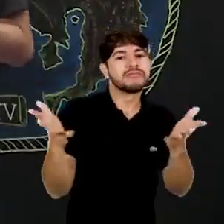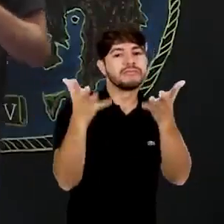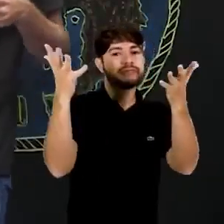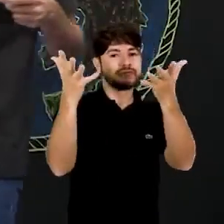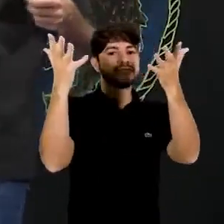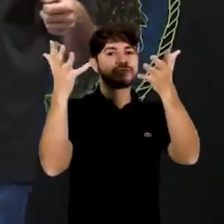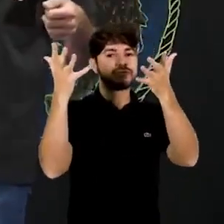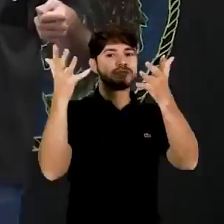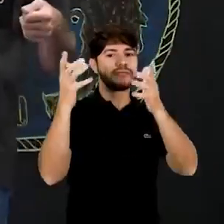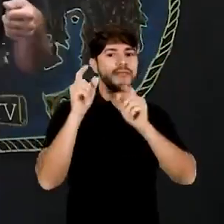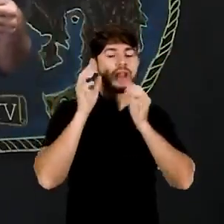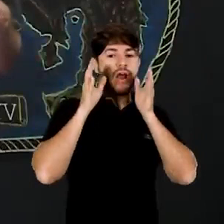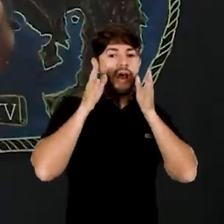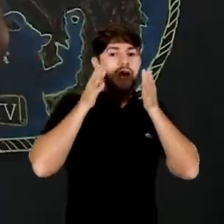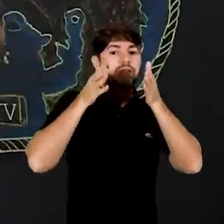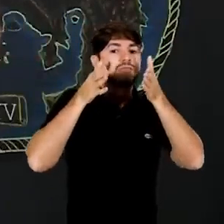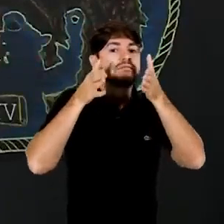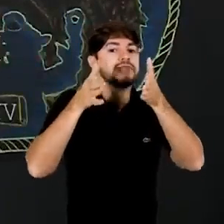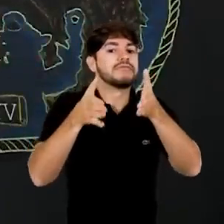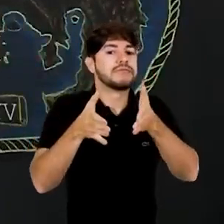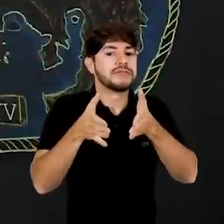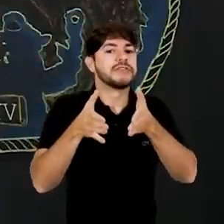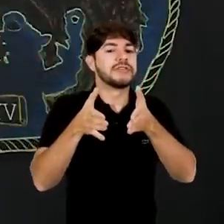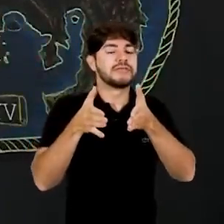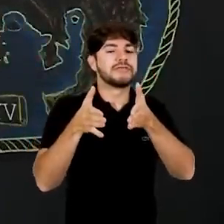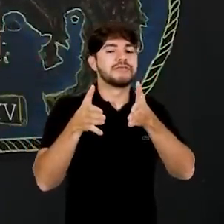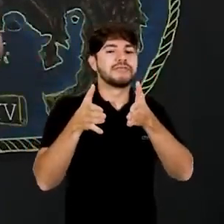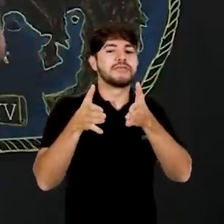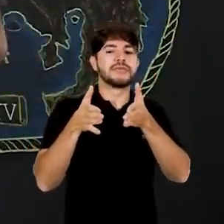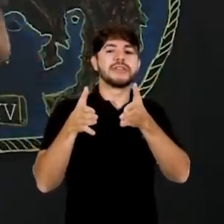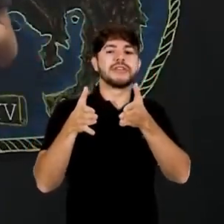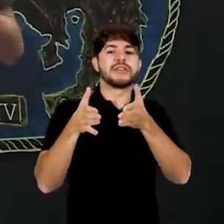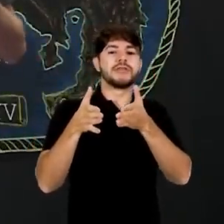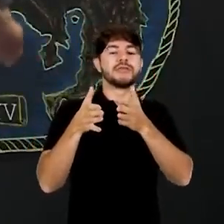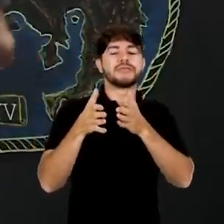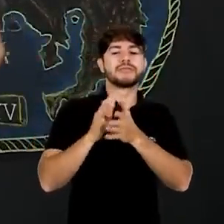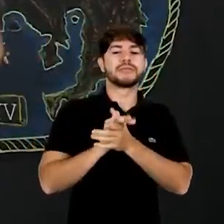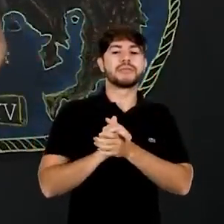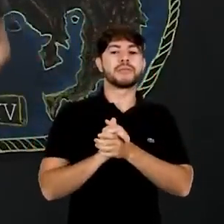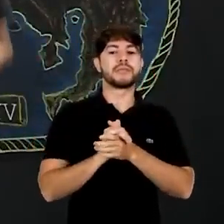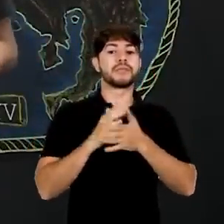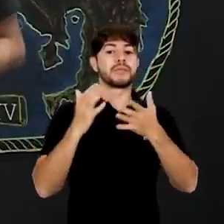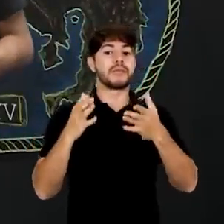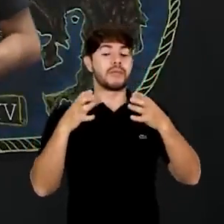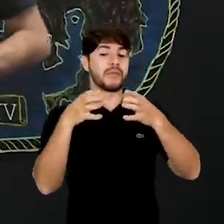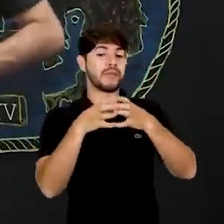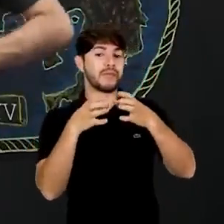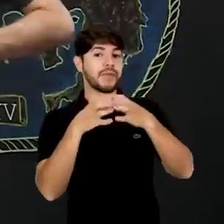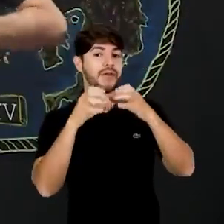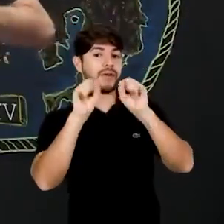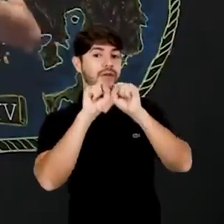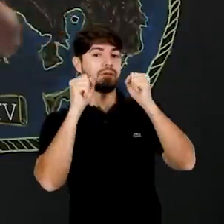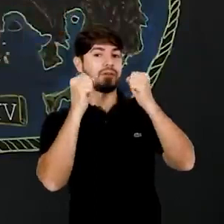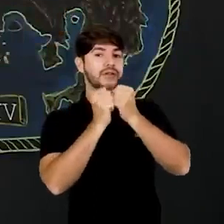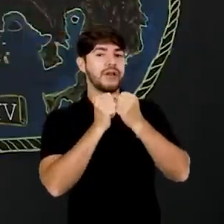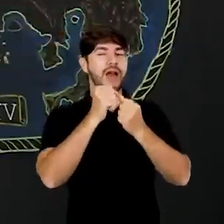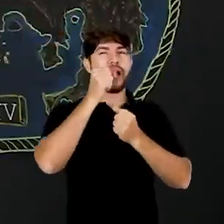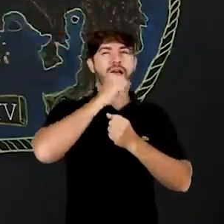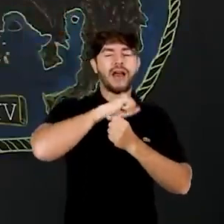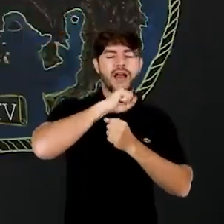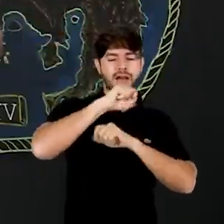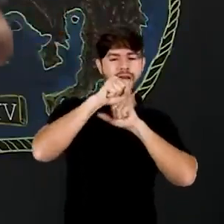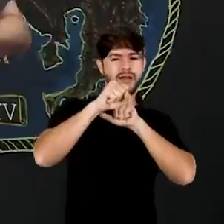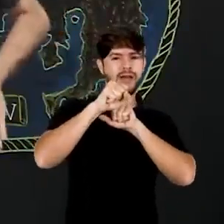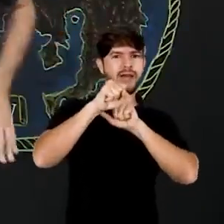bastante os ideais do que havia sido para esses caras, para esses artistas e para essa classe social, uma antiguidade